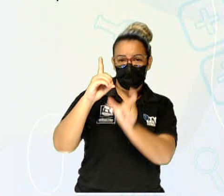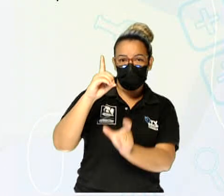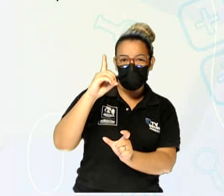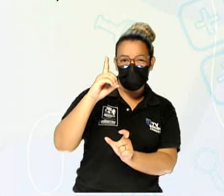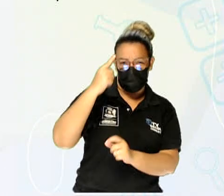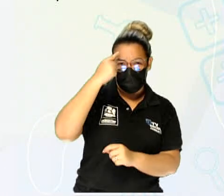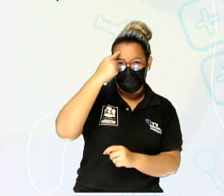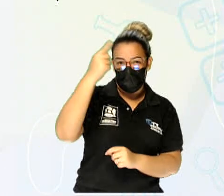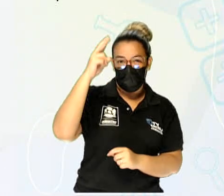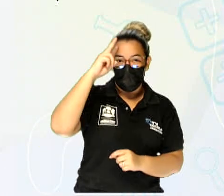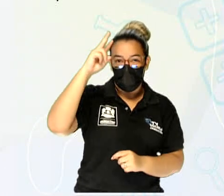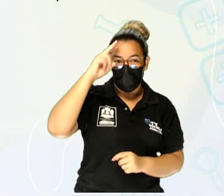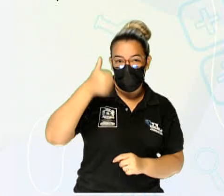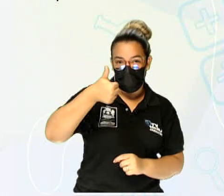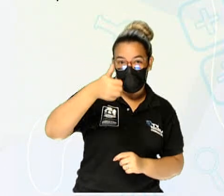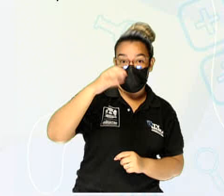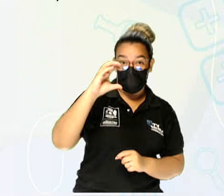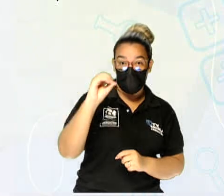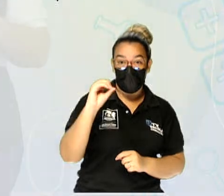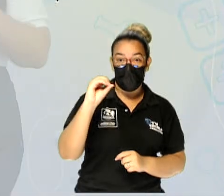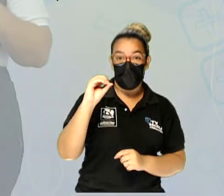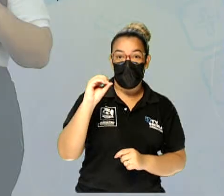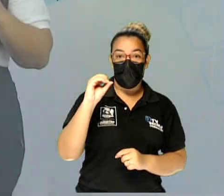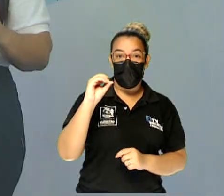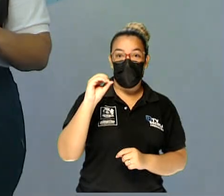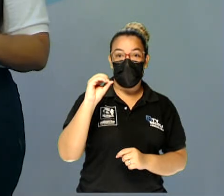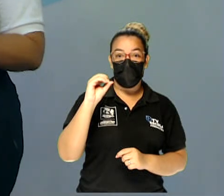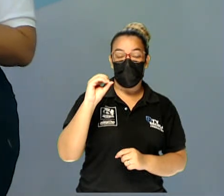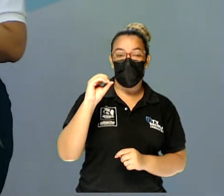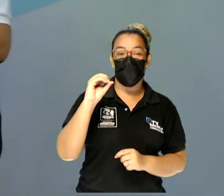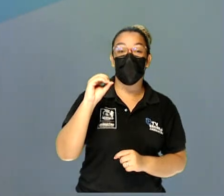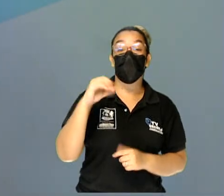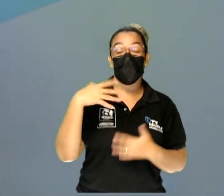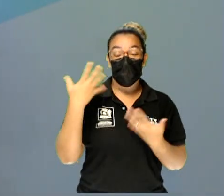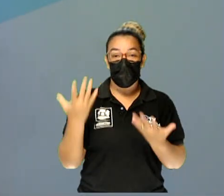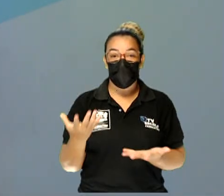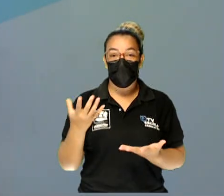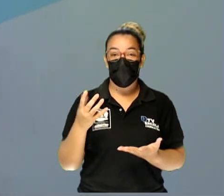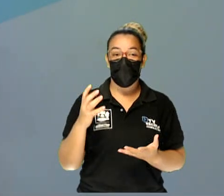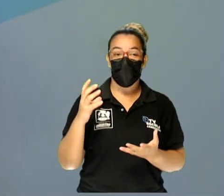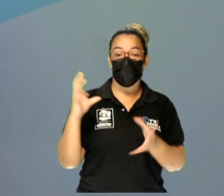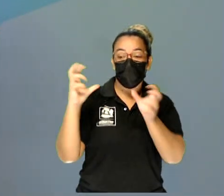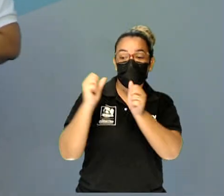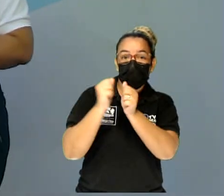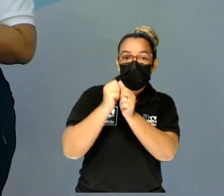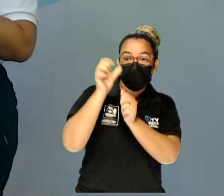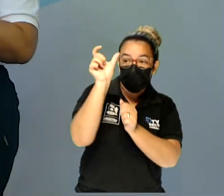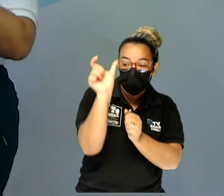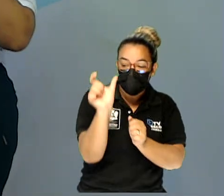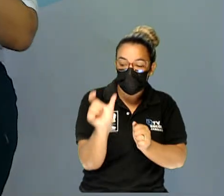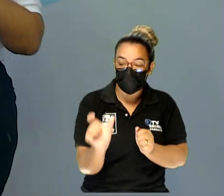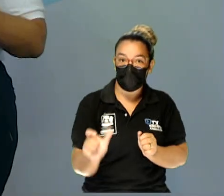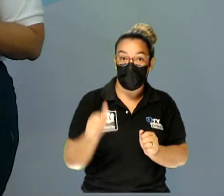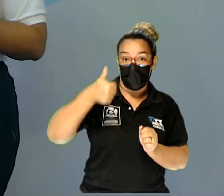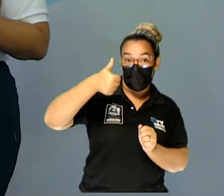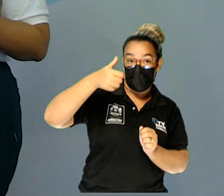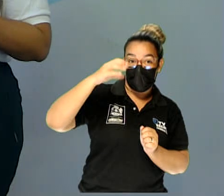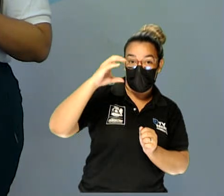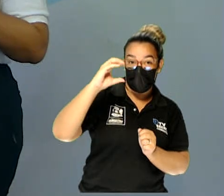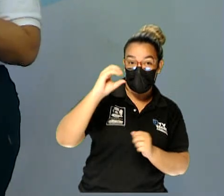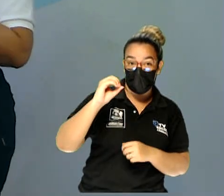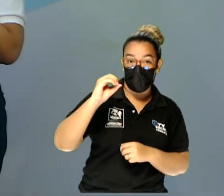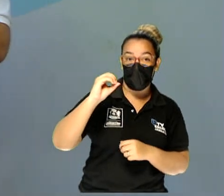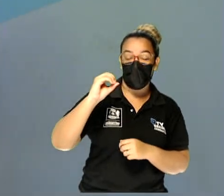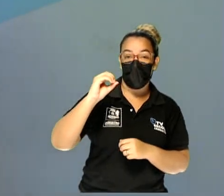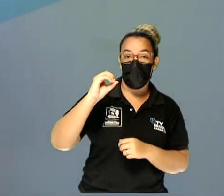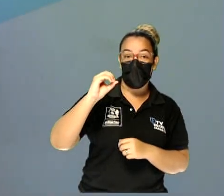agrupamento é de base 10, do nosso sistema de numeração decimal? Então, quando eu agrupei aí, 10 dezenas, ou